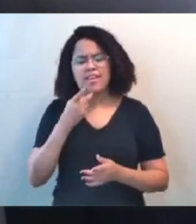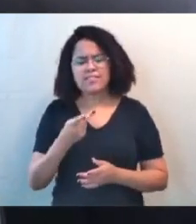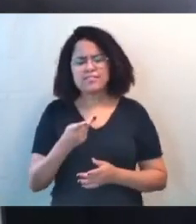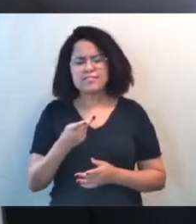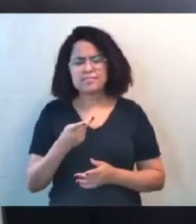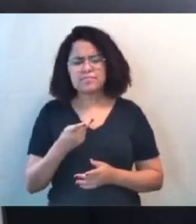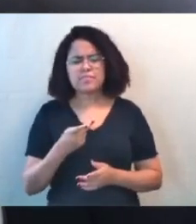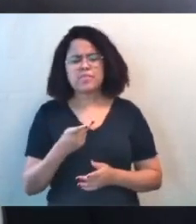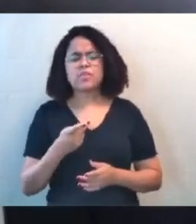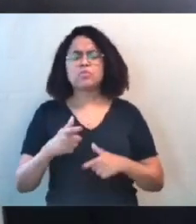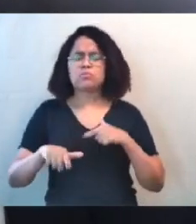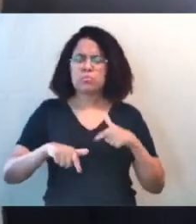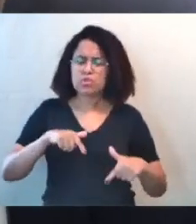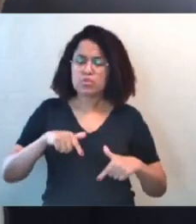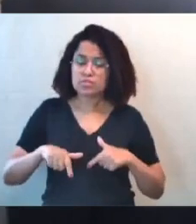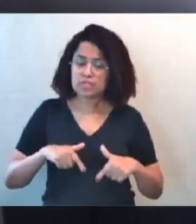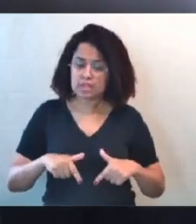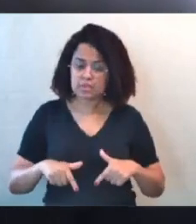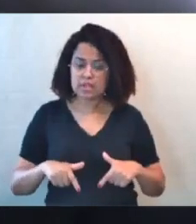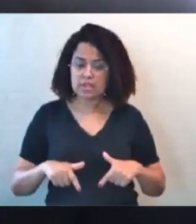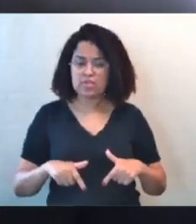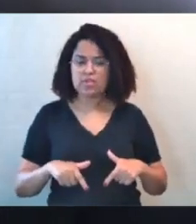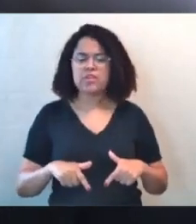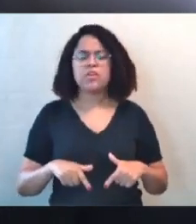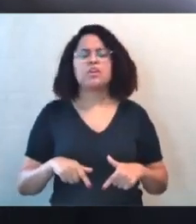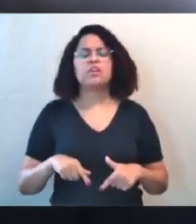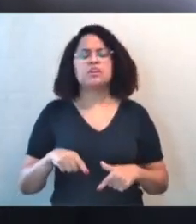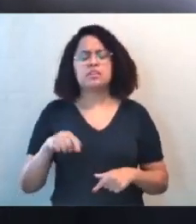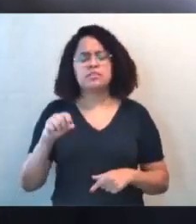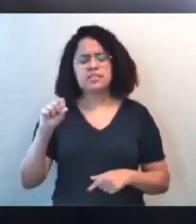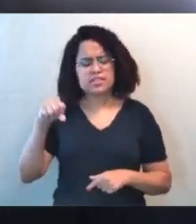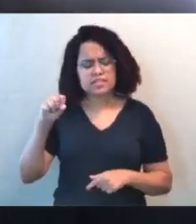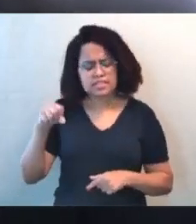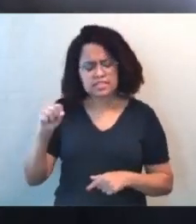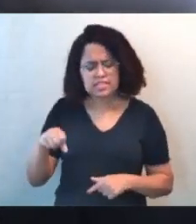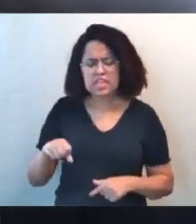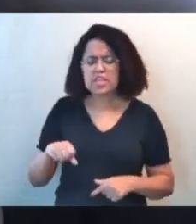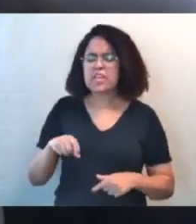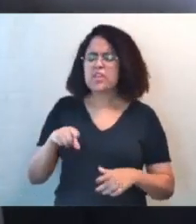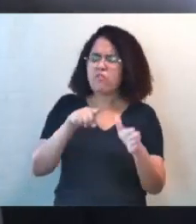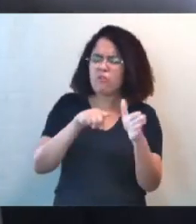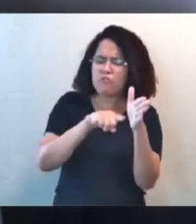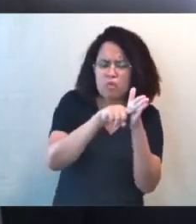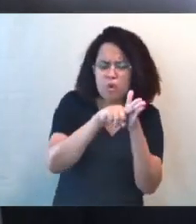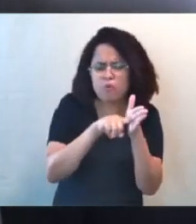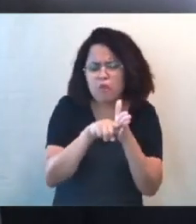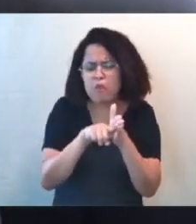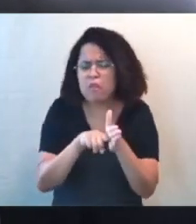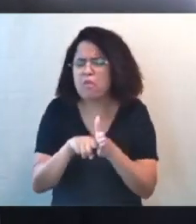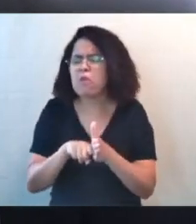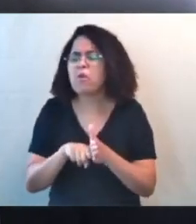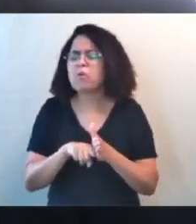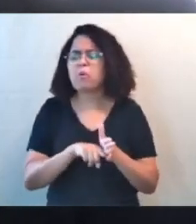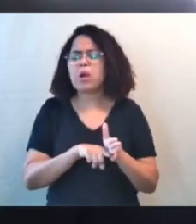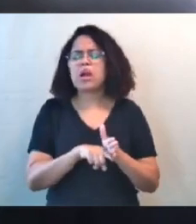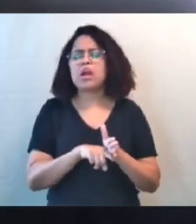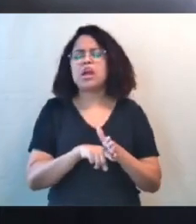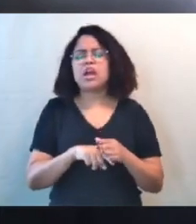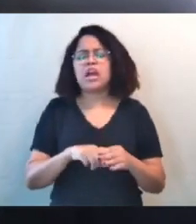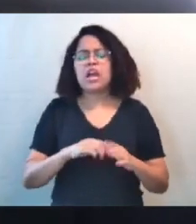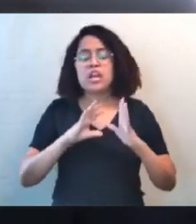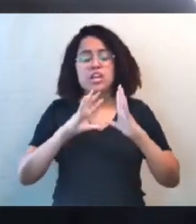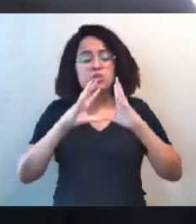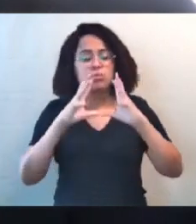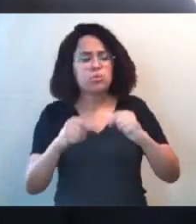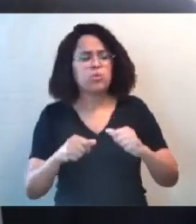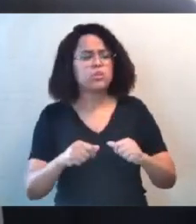sobre o nosso trabalho e vou sim averiguar as suas reclamações e as suas considerações. Muito